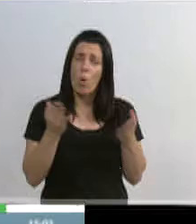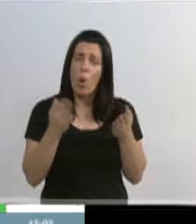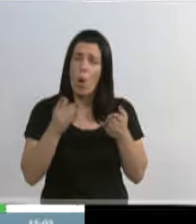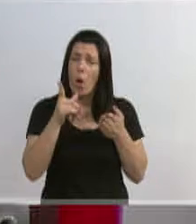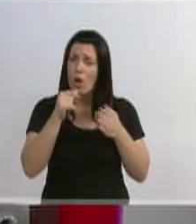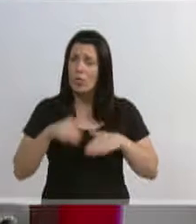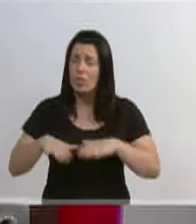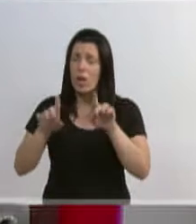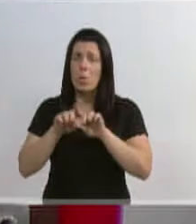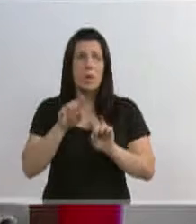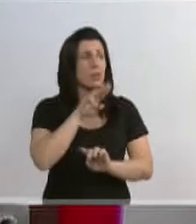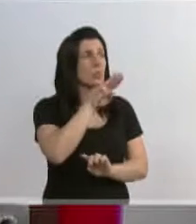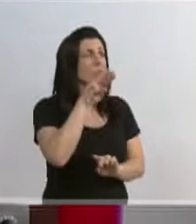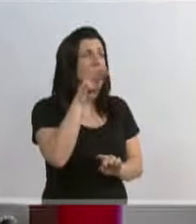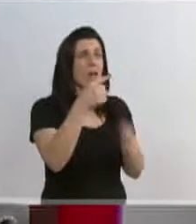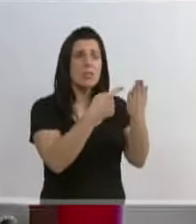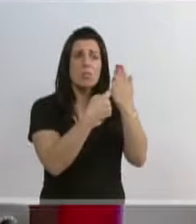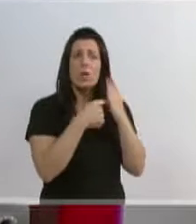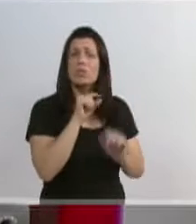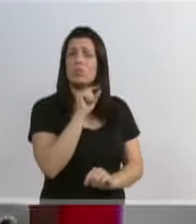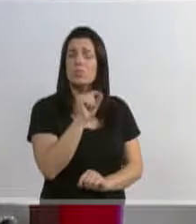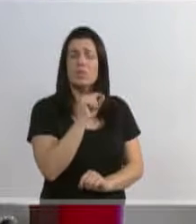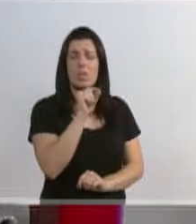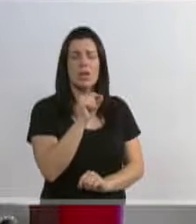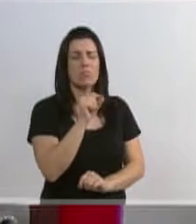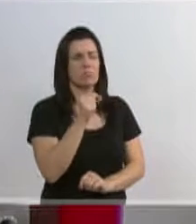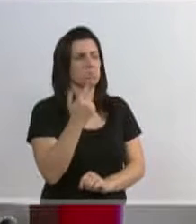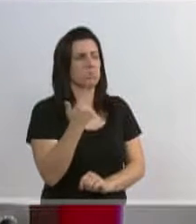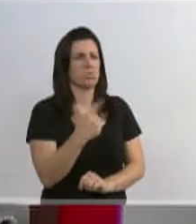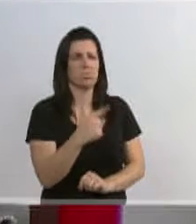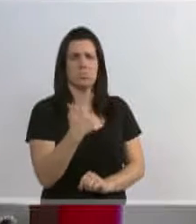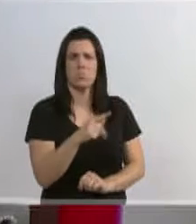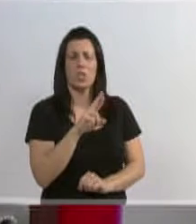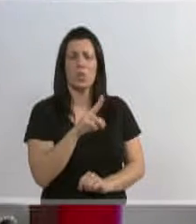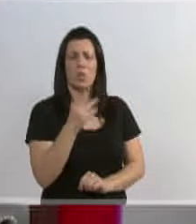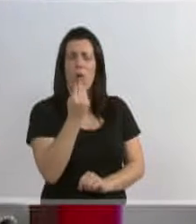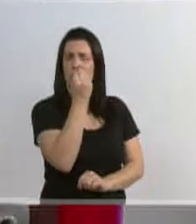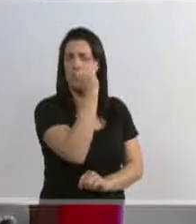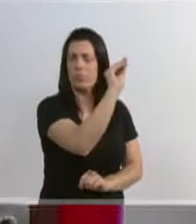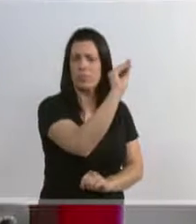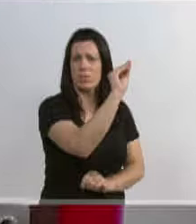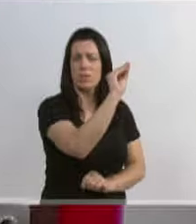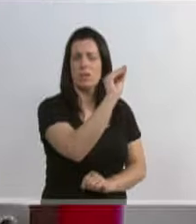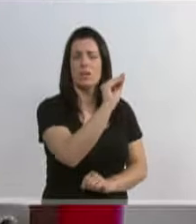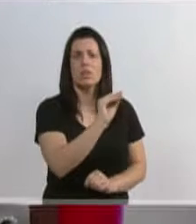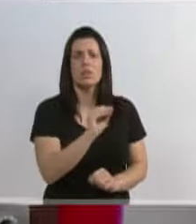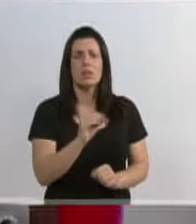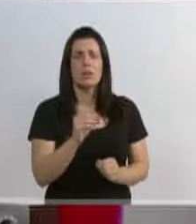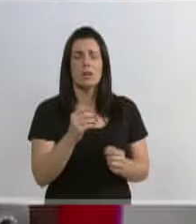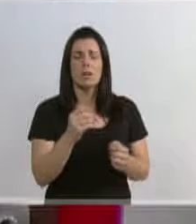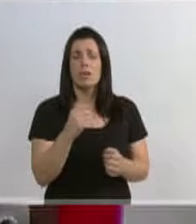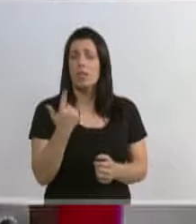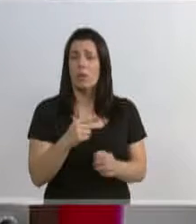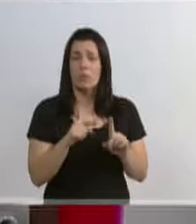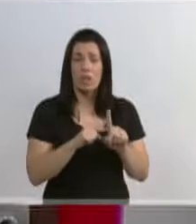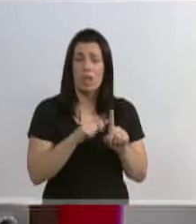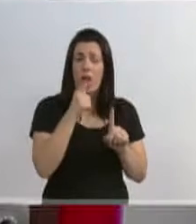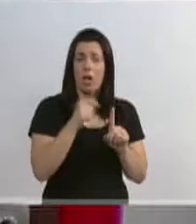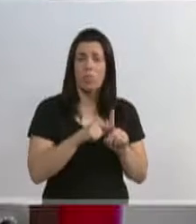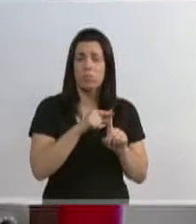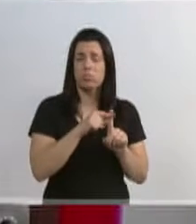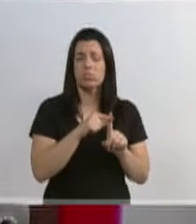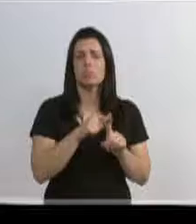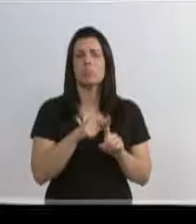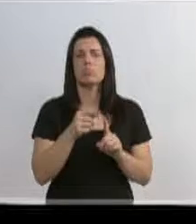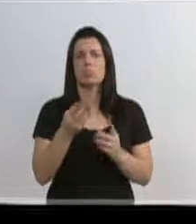no site Alerta Blue não consta o nome destas ruas e muito menos as cotas de enchentes. Muitos